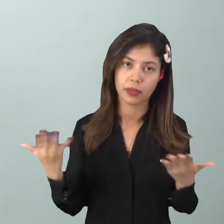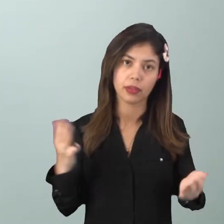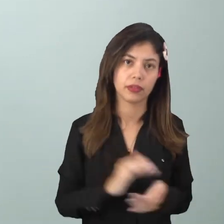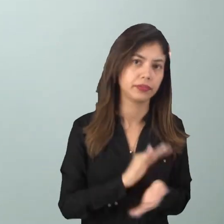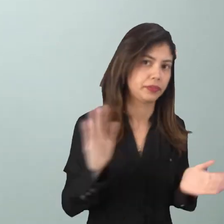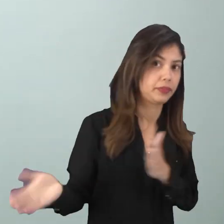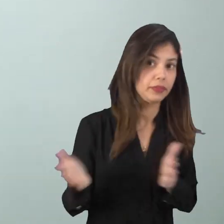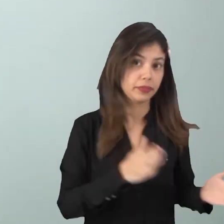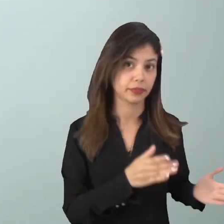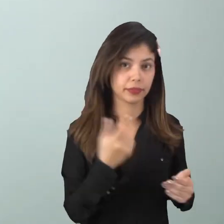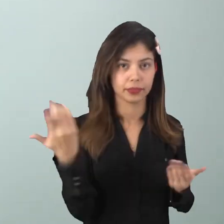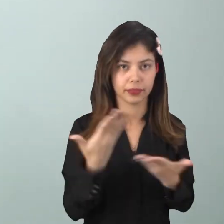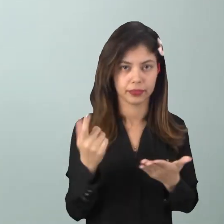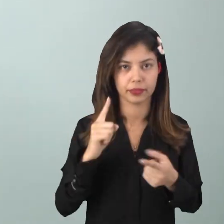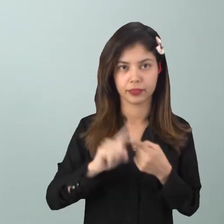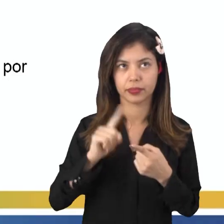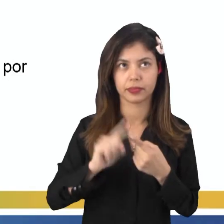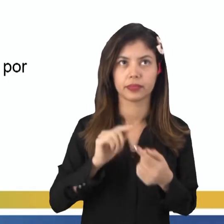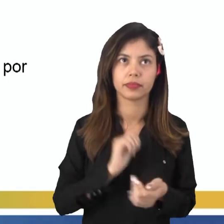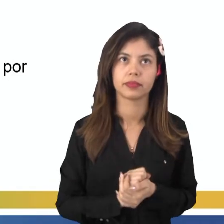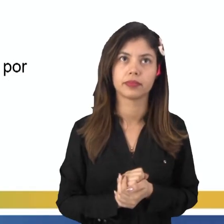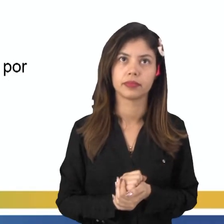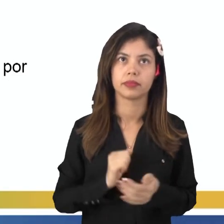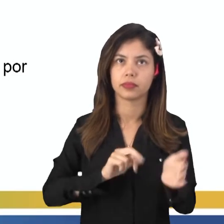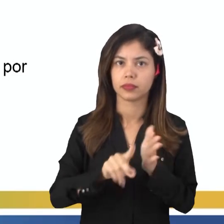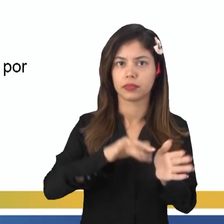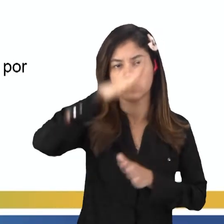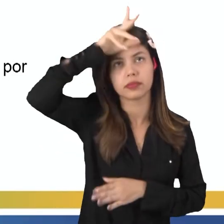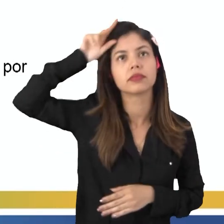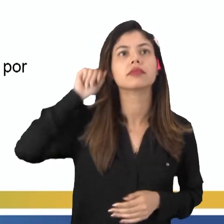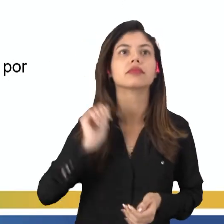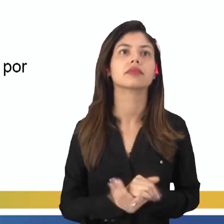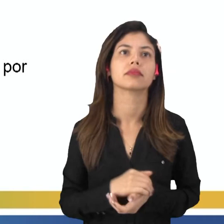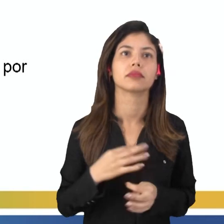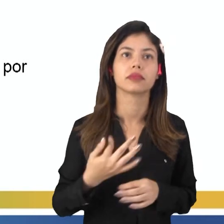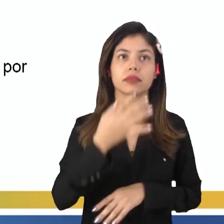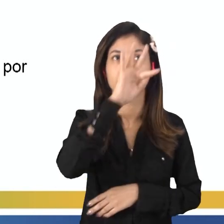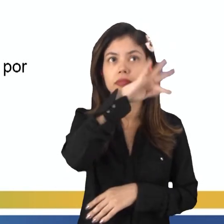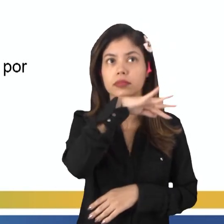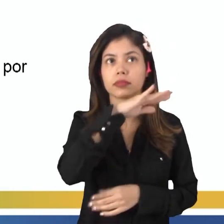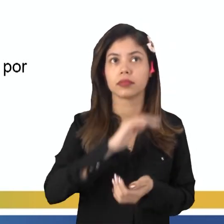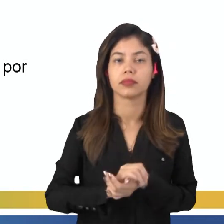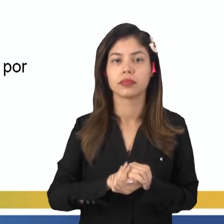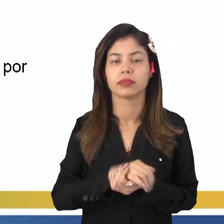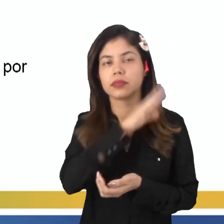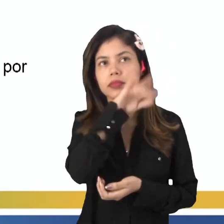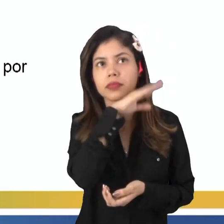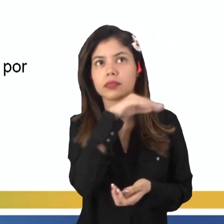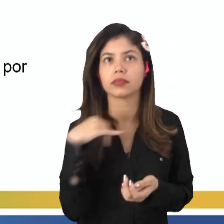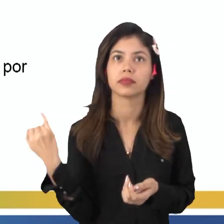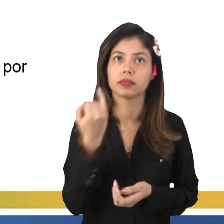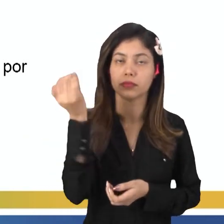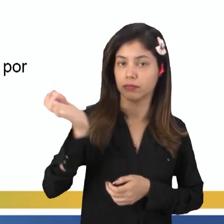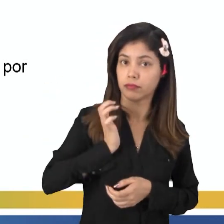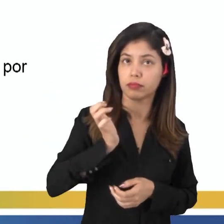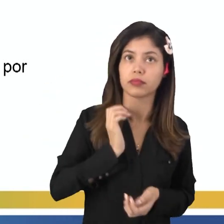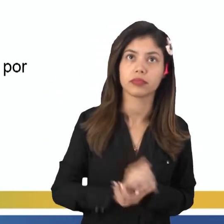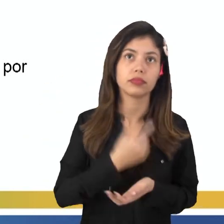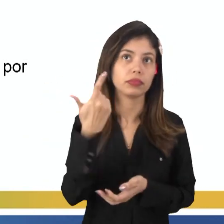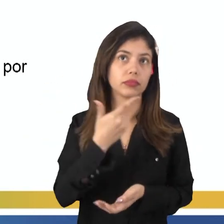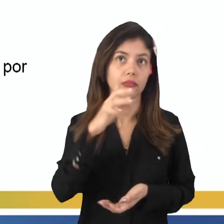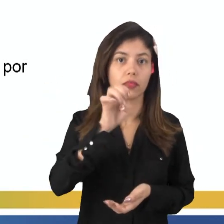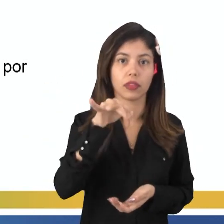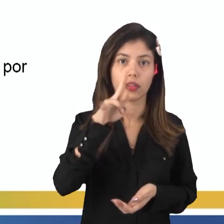exercitando. Vamos lá para a primeira questão? O bioma amazônico possui uma fauna extremamente diversificada e